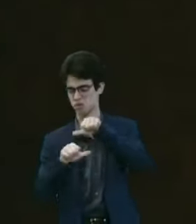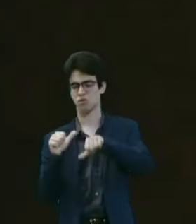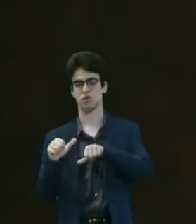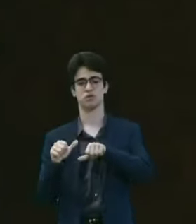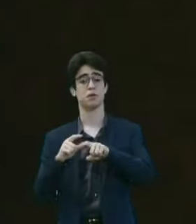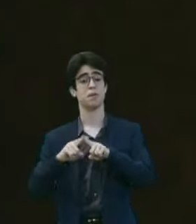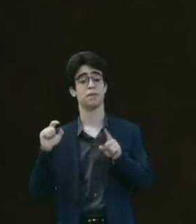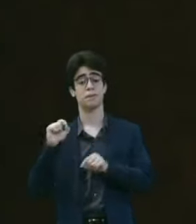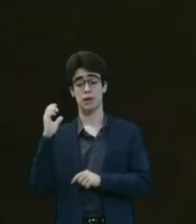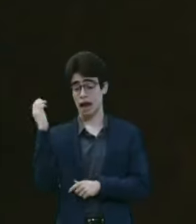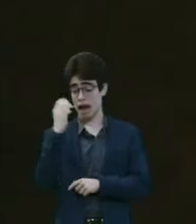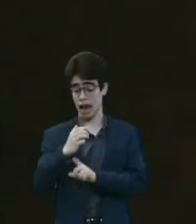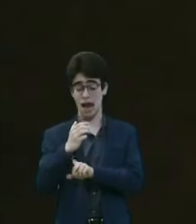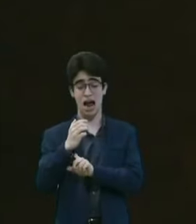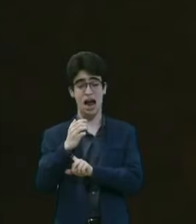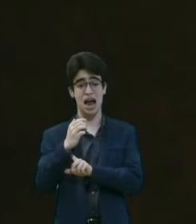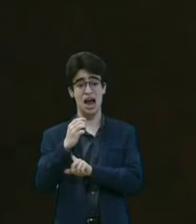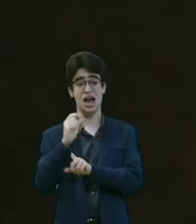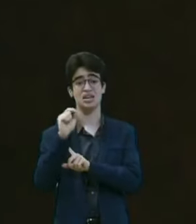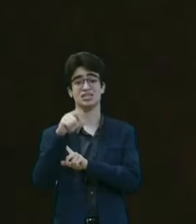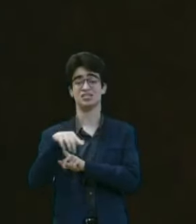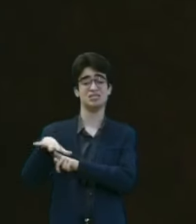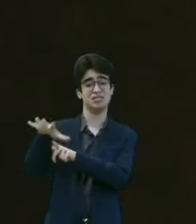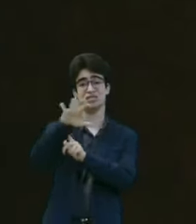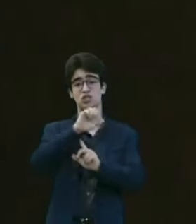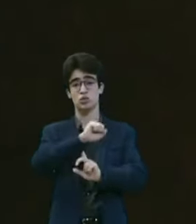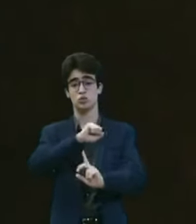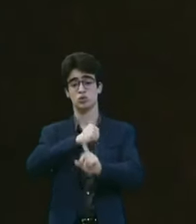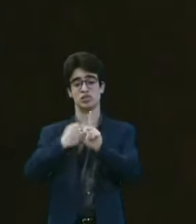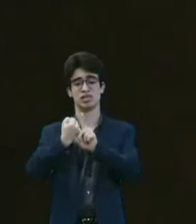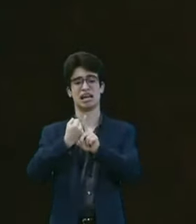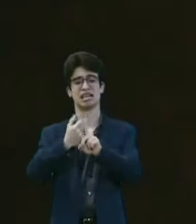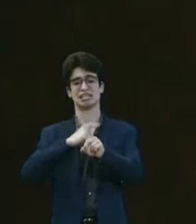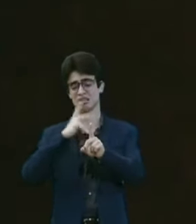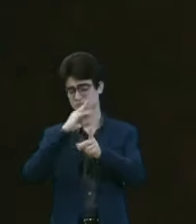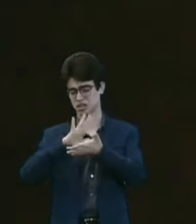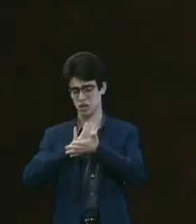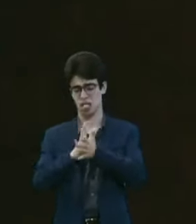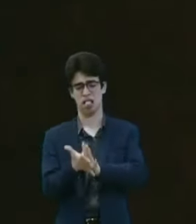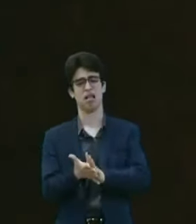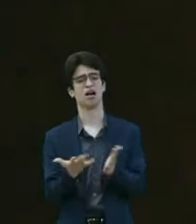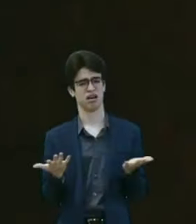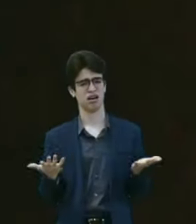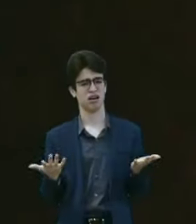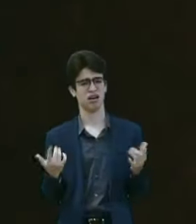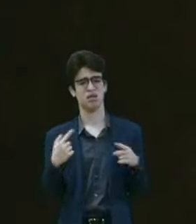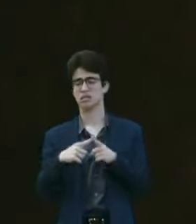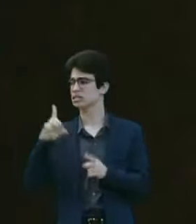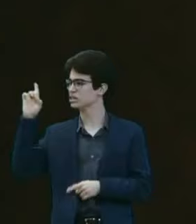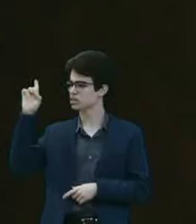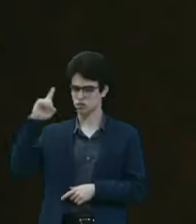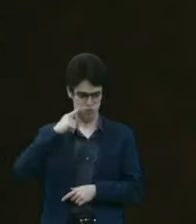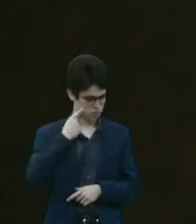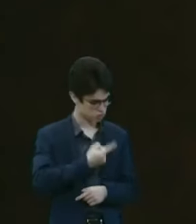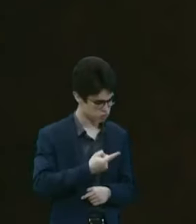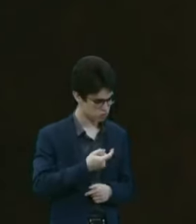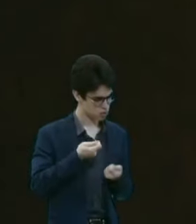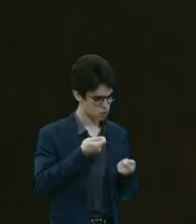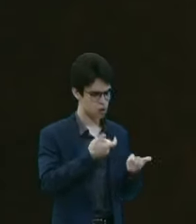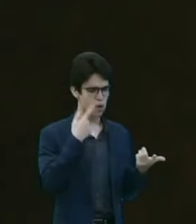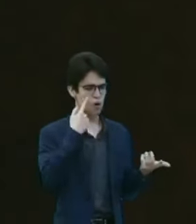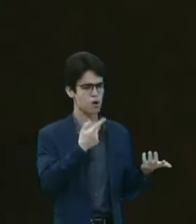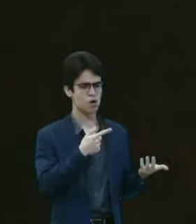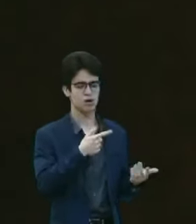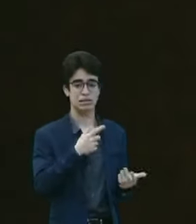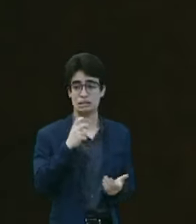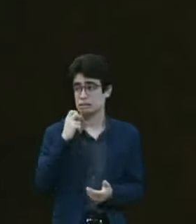Caim também deforma a sociedade. Depois que ele é confrontado por Deus, ele se sente envergonhado